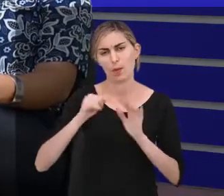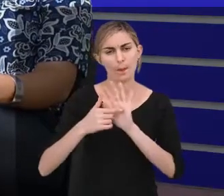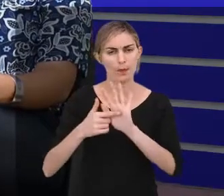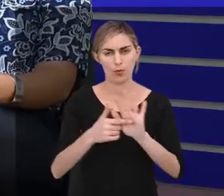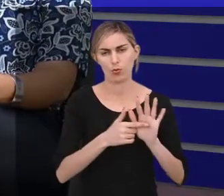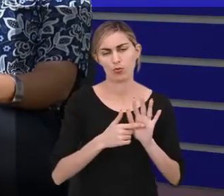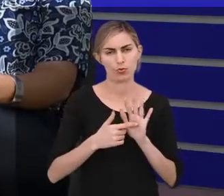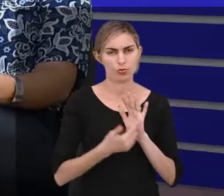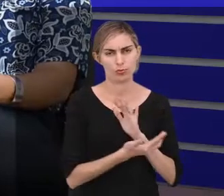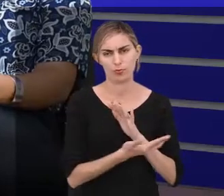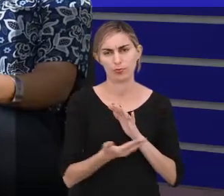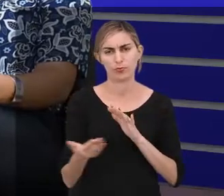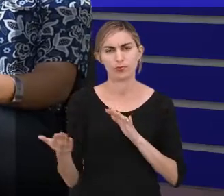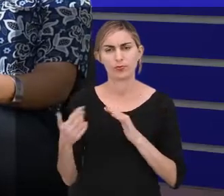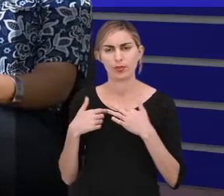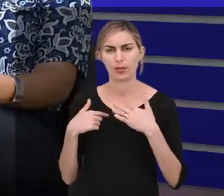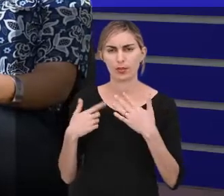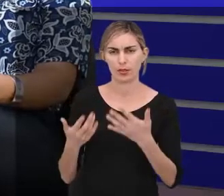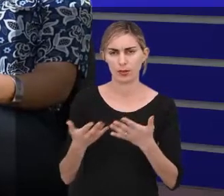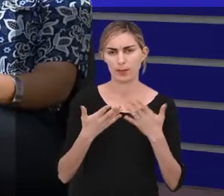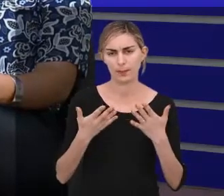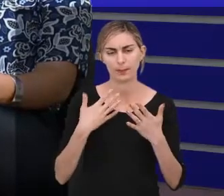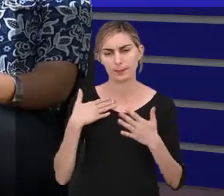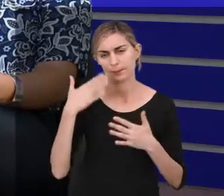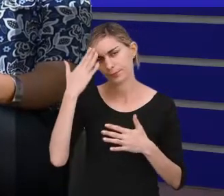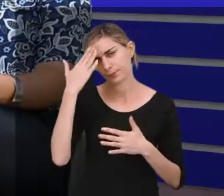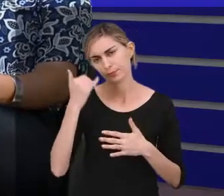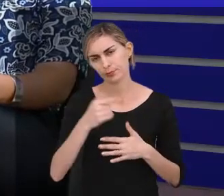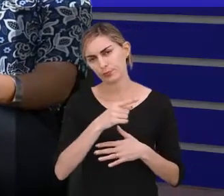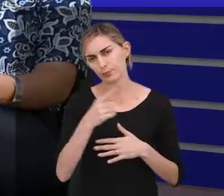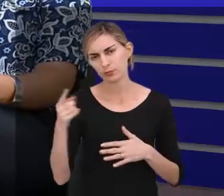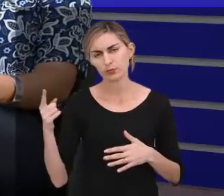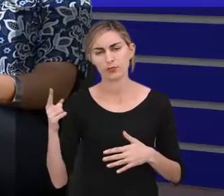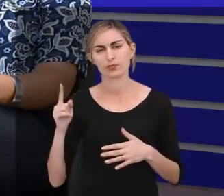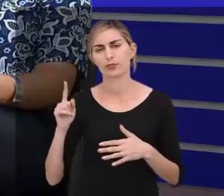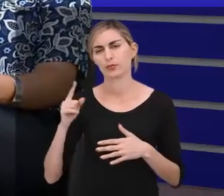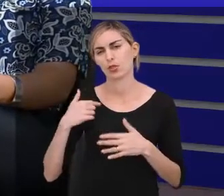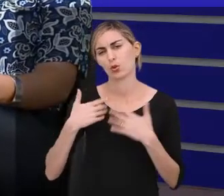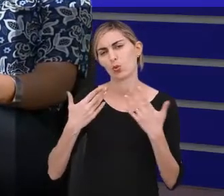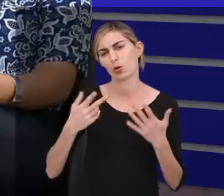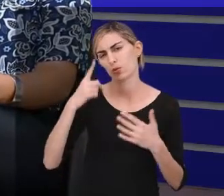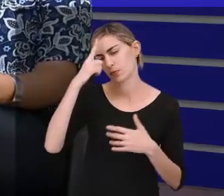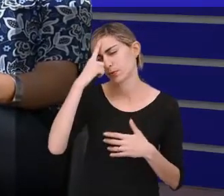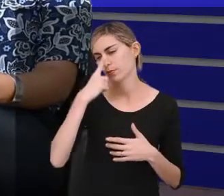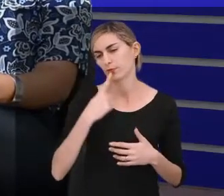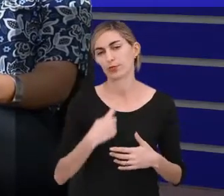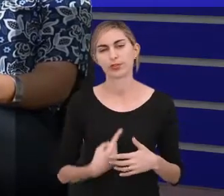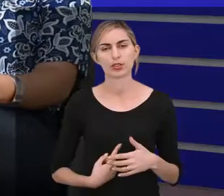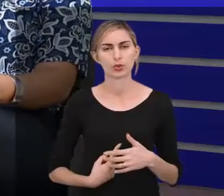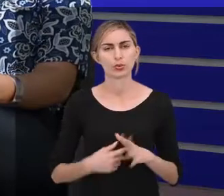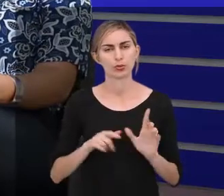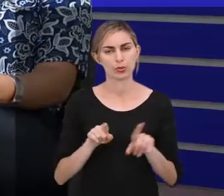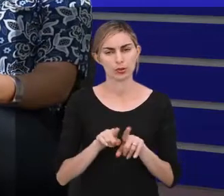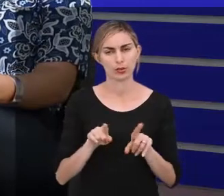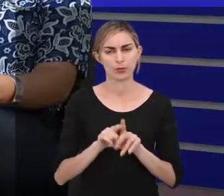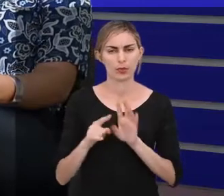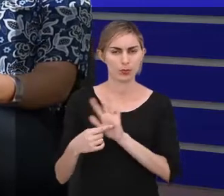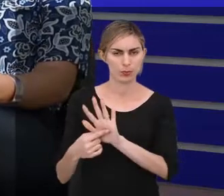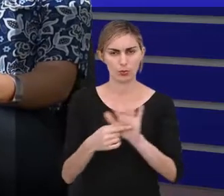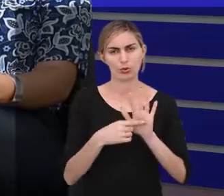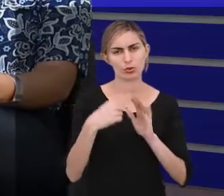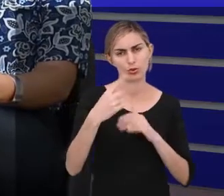de você. Elas querem saber o que você é, qual é o seu perfil, e você também vai poder mostrar